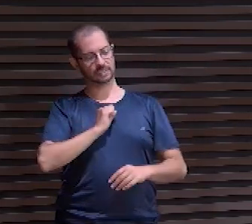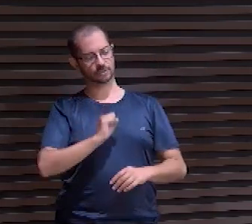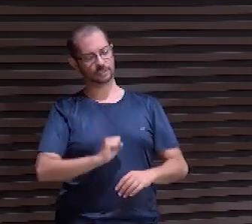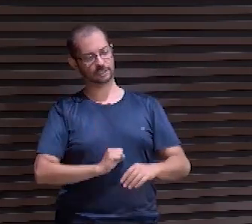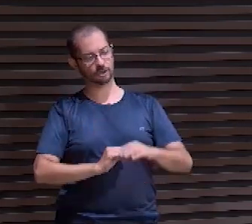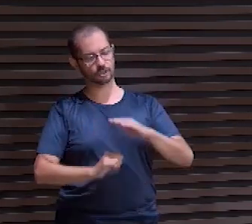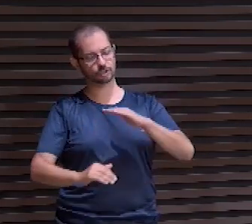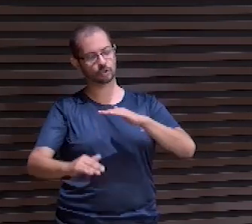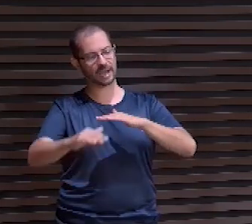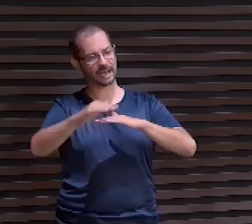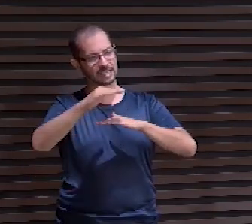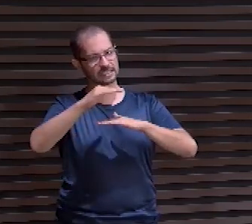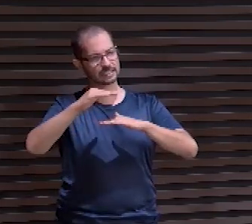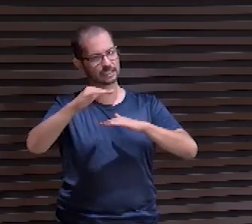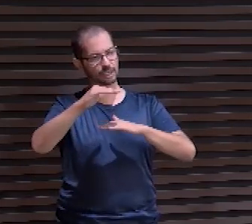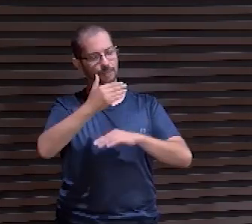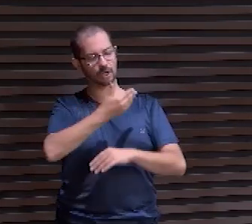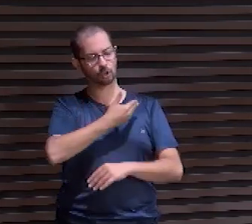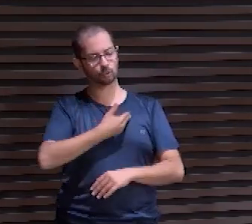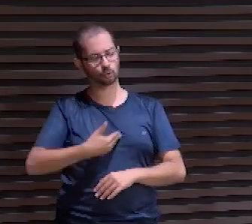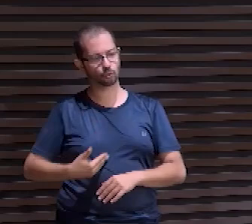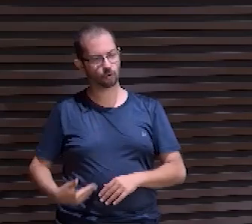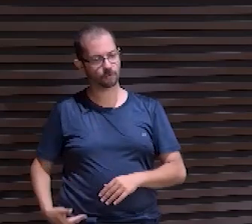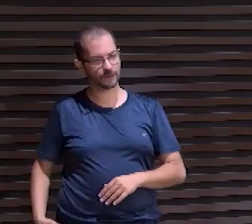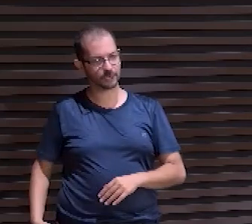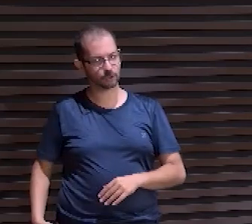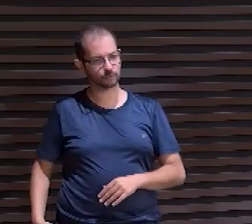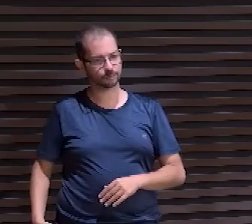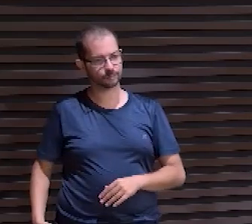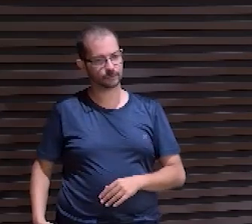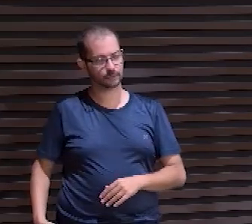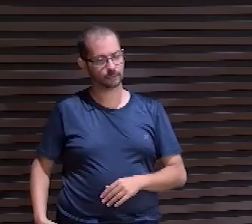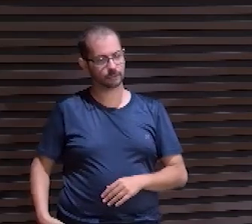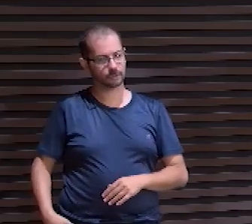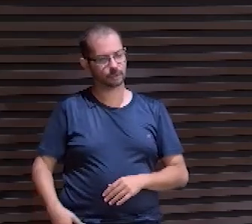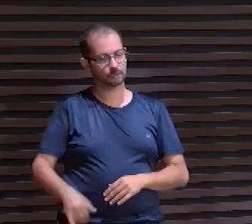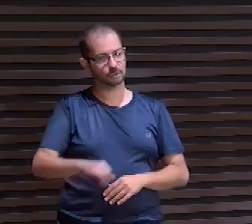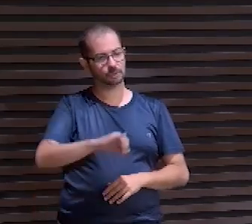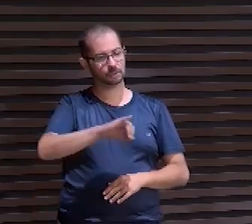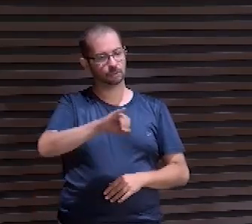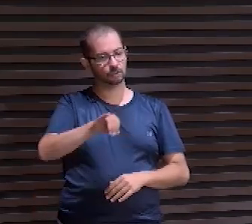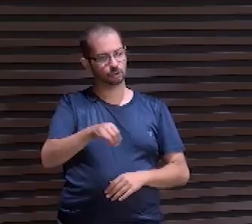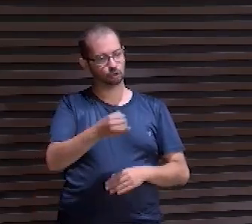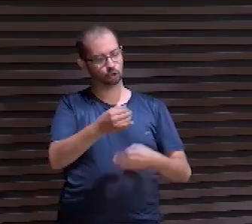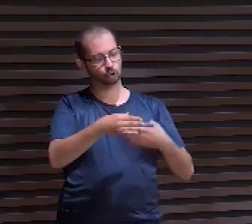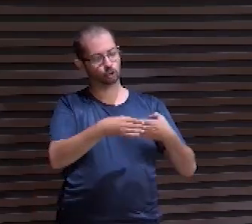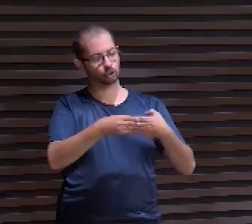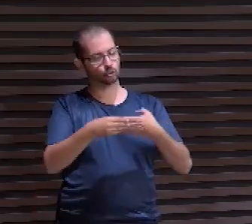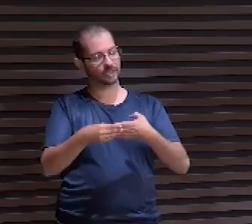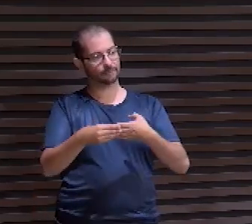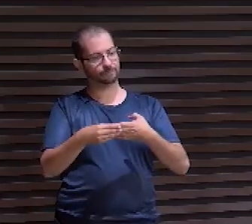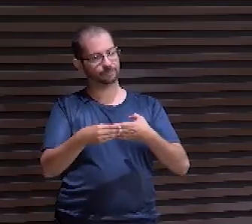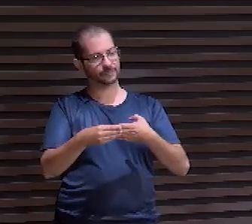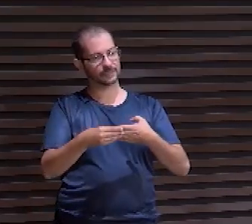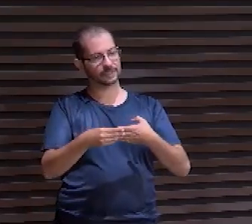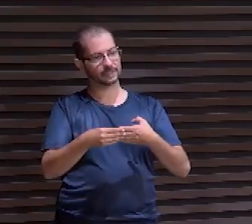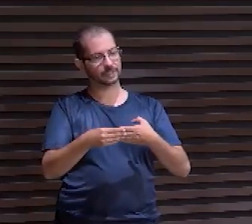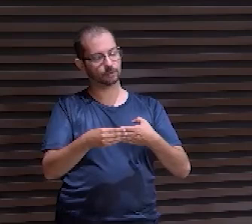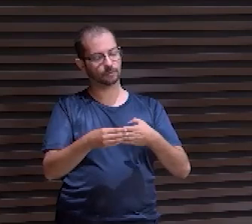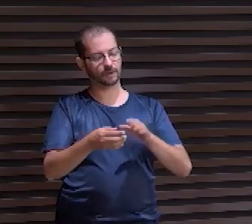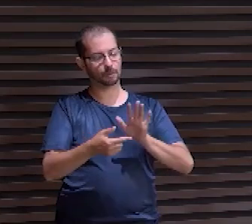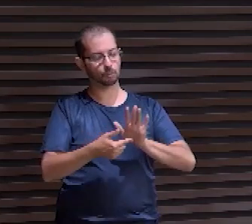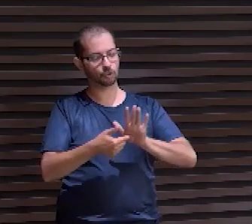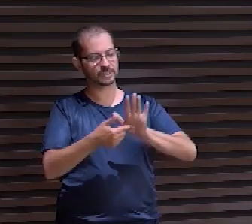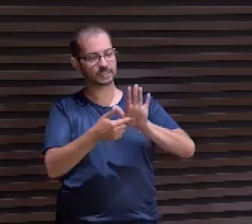do governo de Josué. Ele vai mostrando a superioridade de